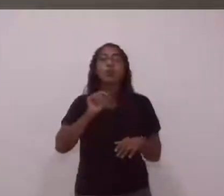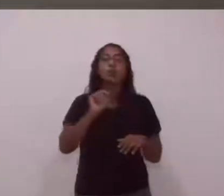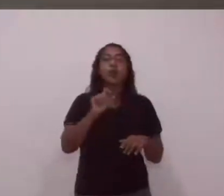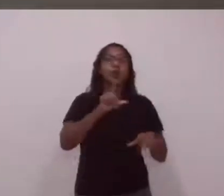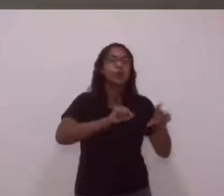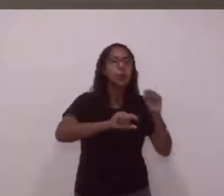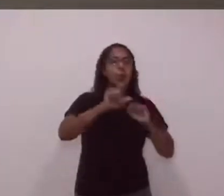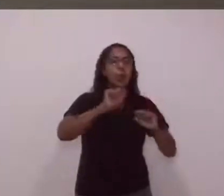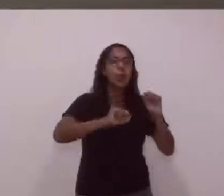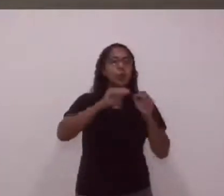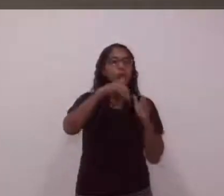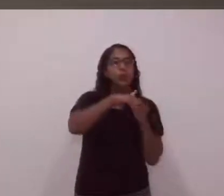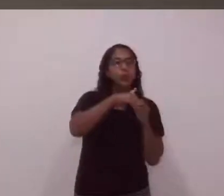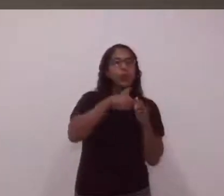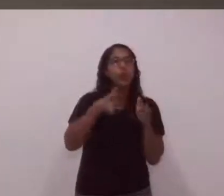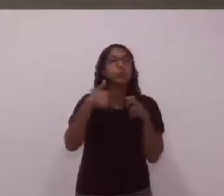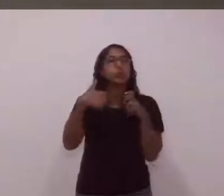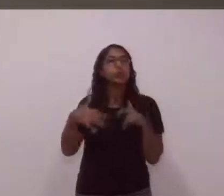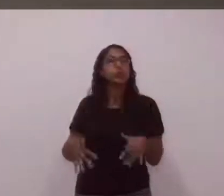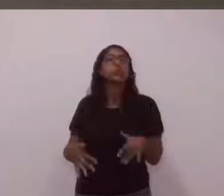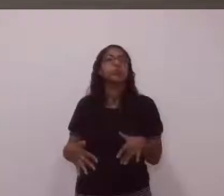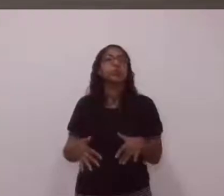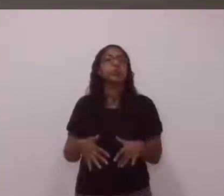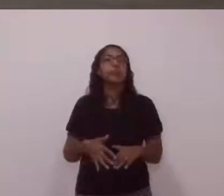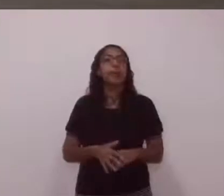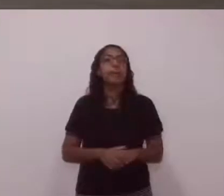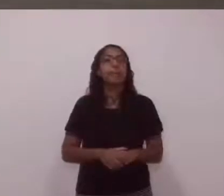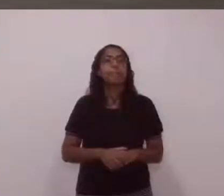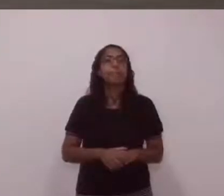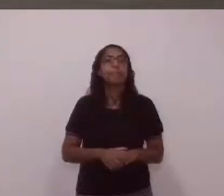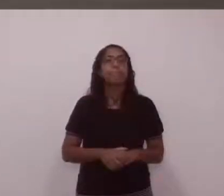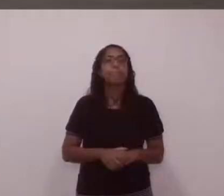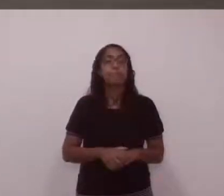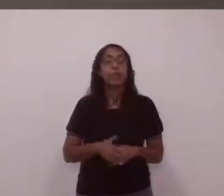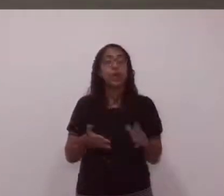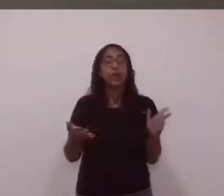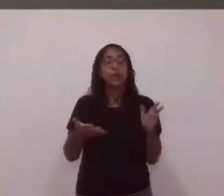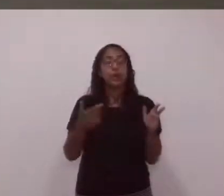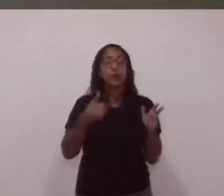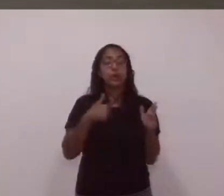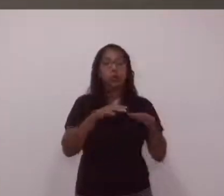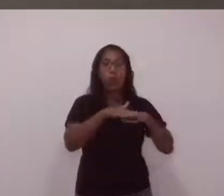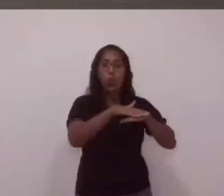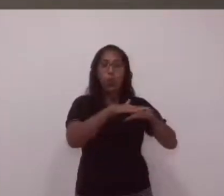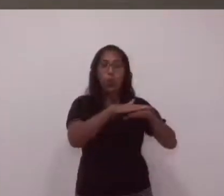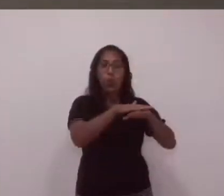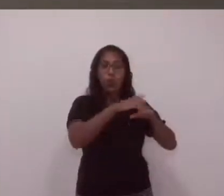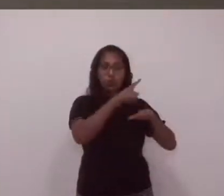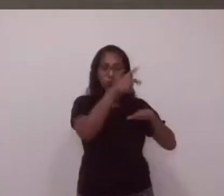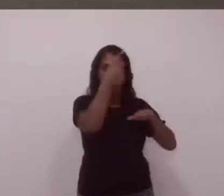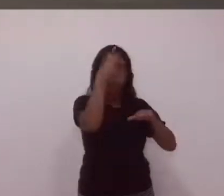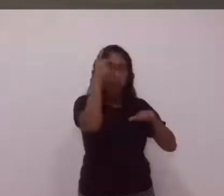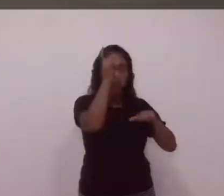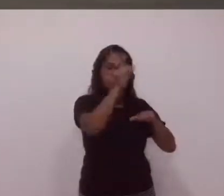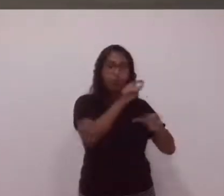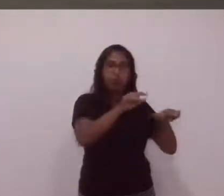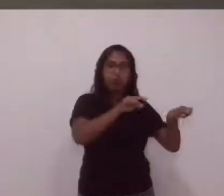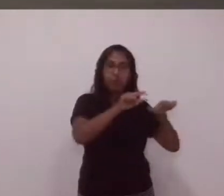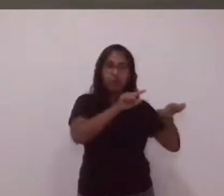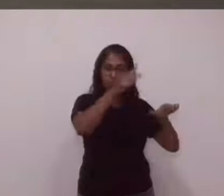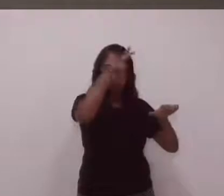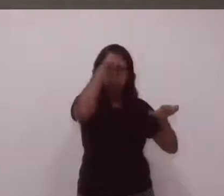determinado voto e aí hoje eu estava conversando e eu vou preservar esse funcionário da prefeitura até como como respeito mesmo né